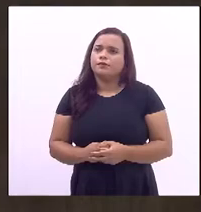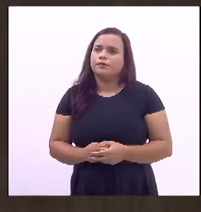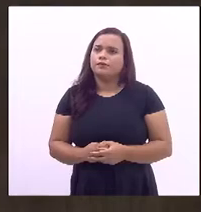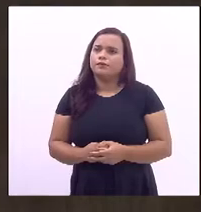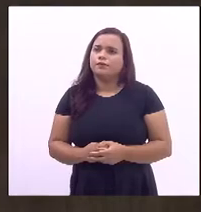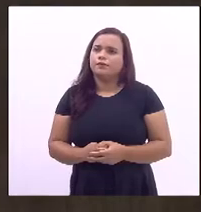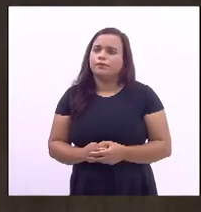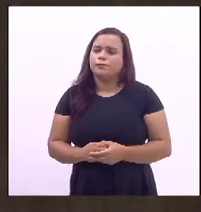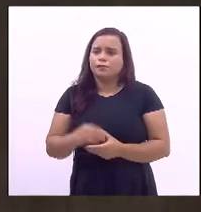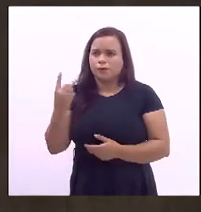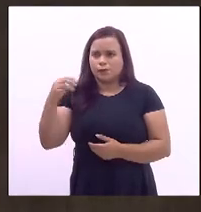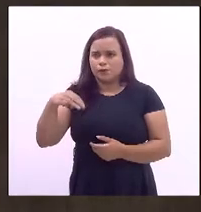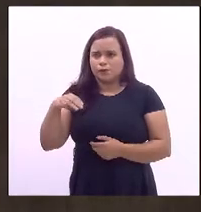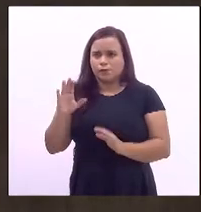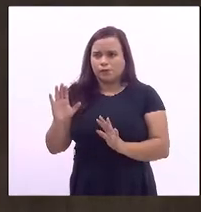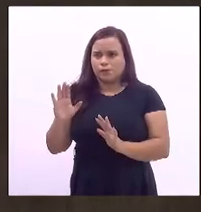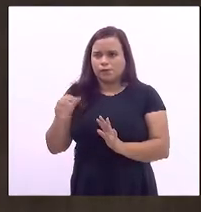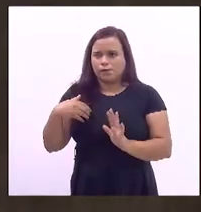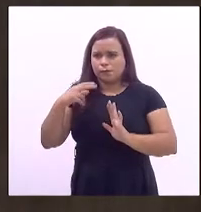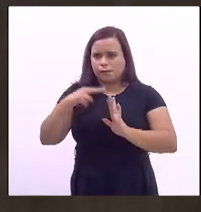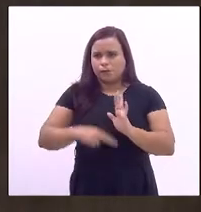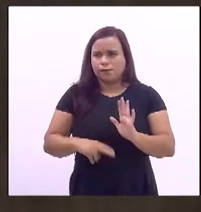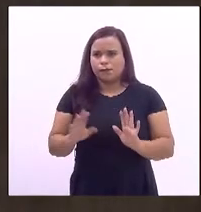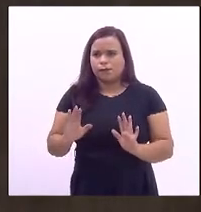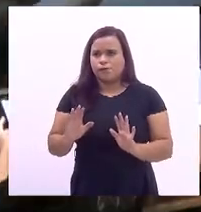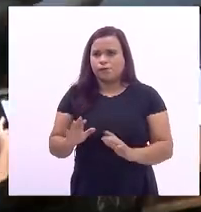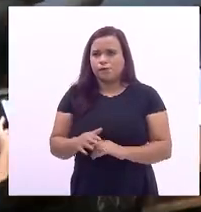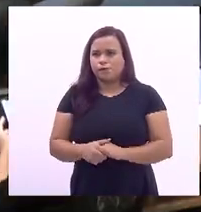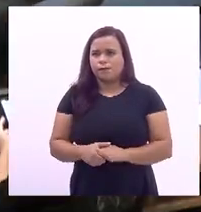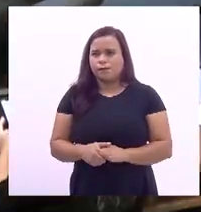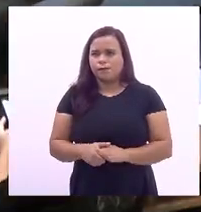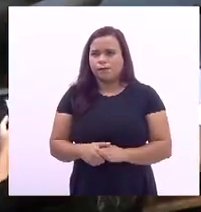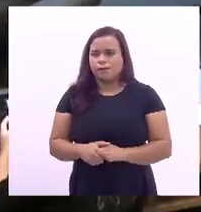eu sou muito sempre deixa um pegar aqui